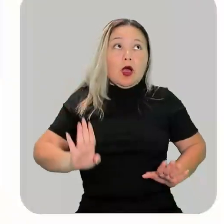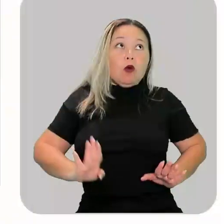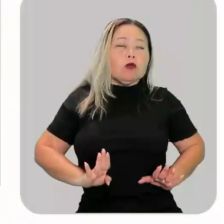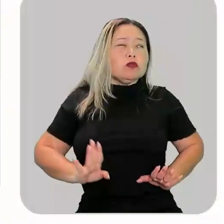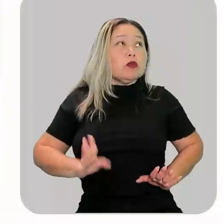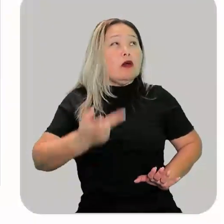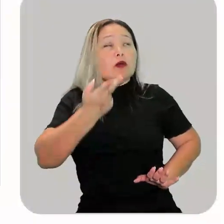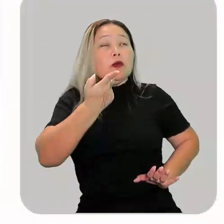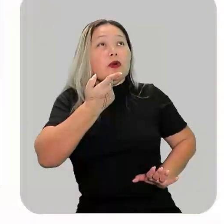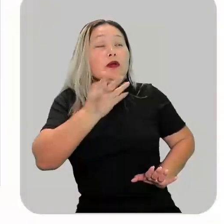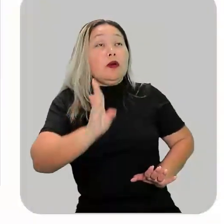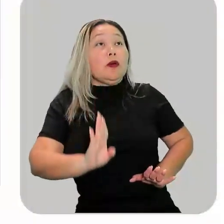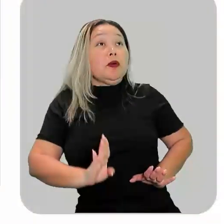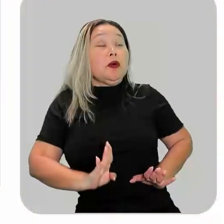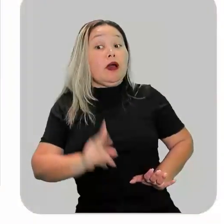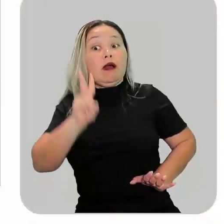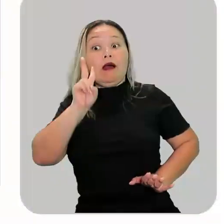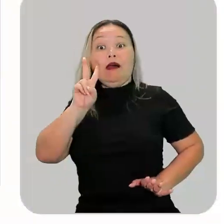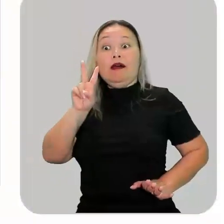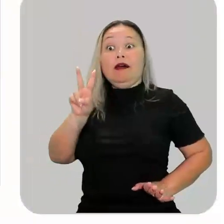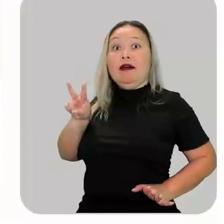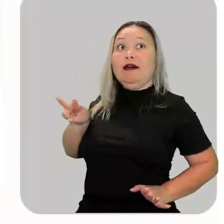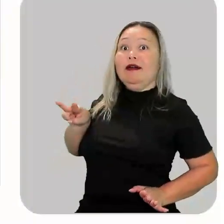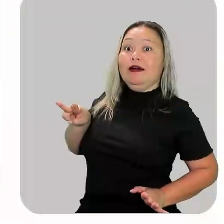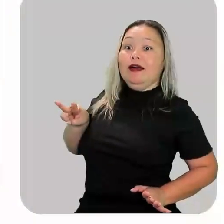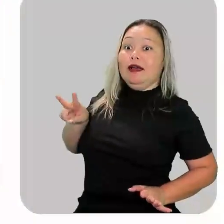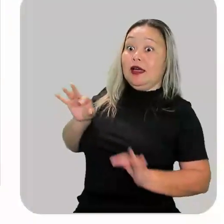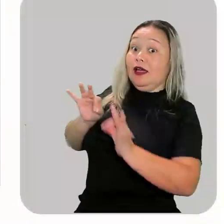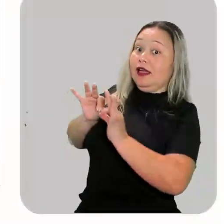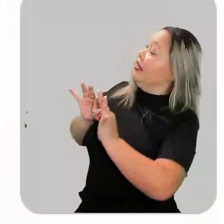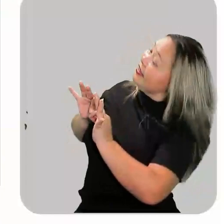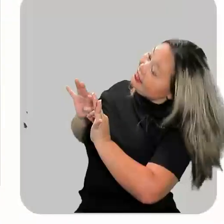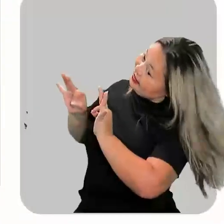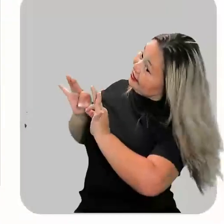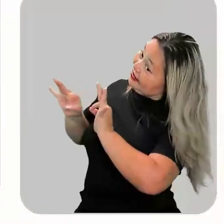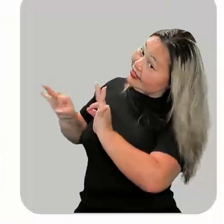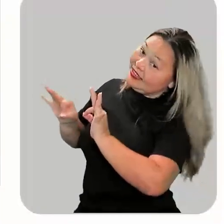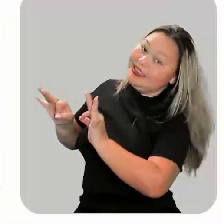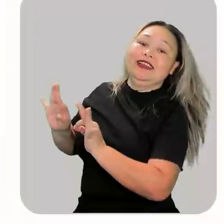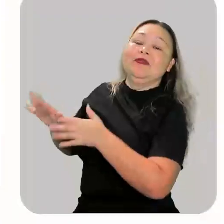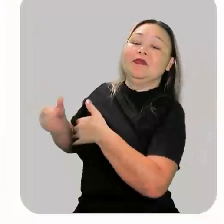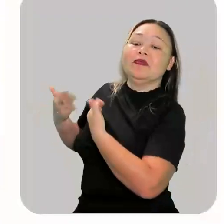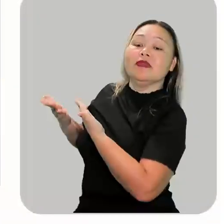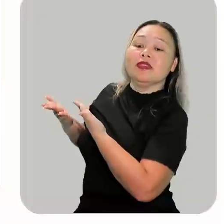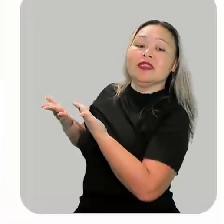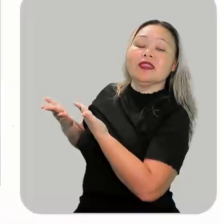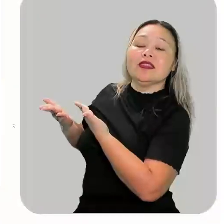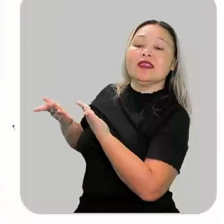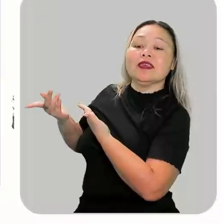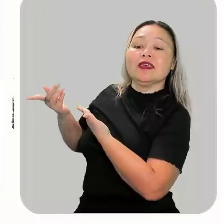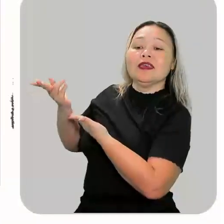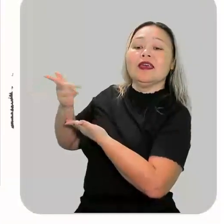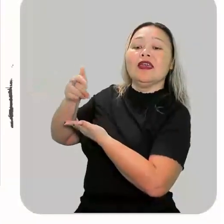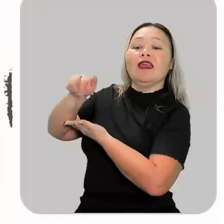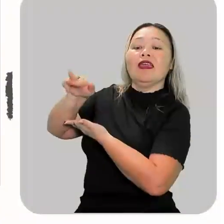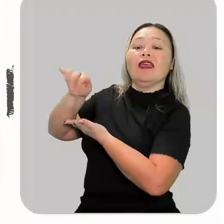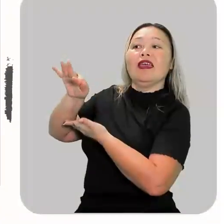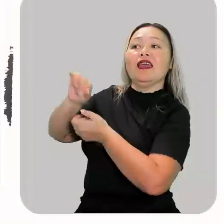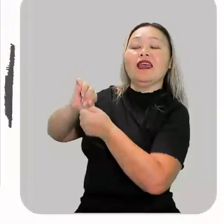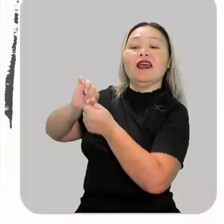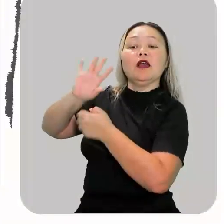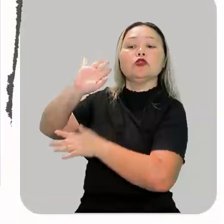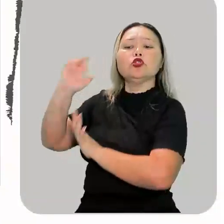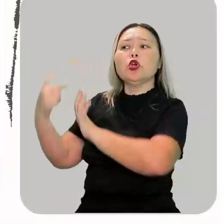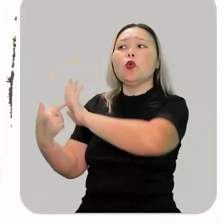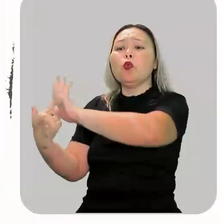fome. Vou até sair do isolamento, distanciamento. 2 metros. Olha aqui, né? Então esse gráfico aqui, ele já vem